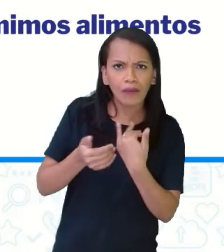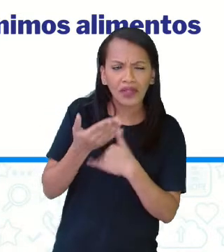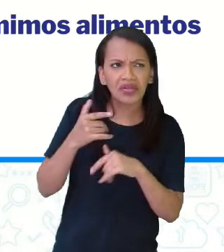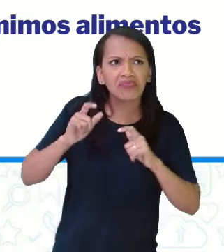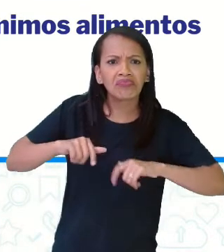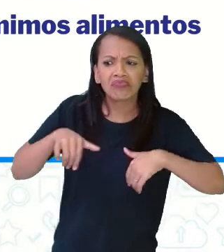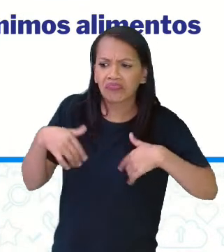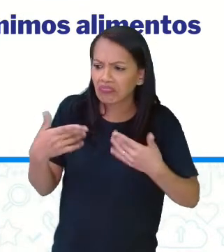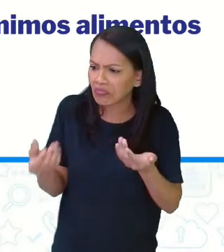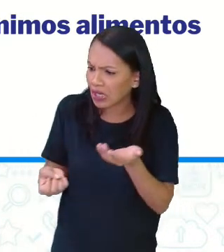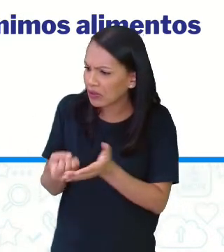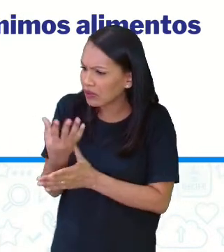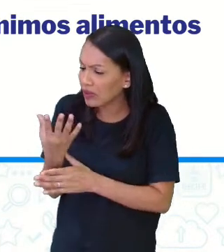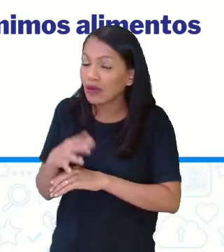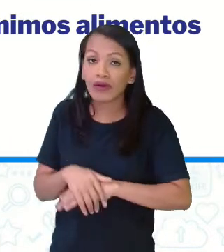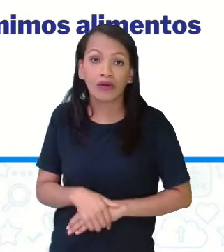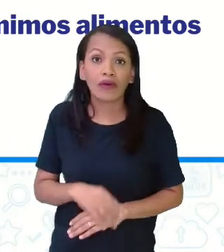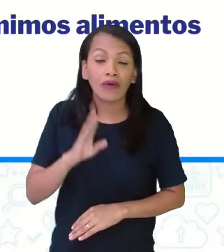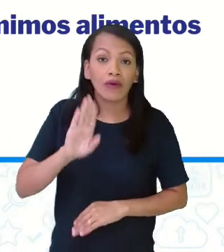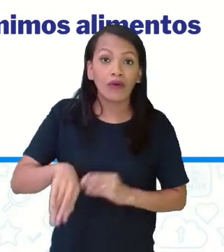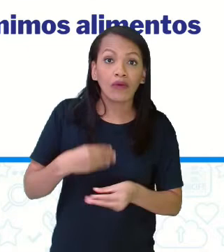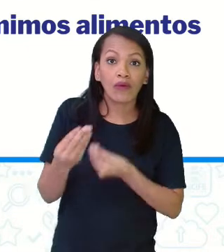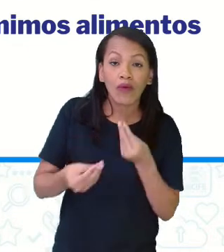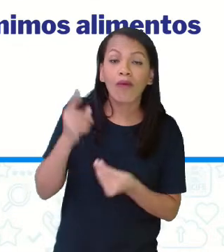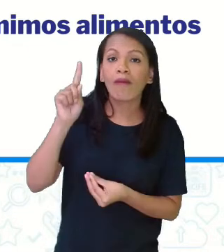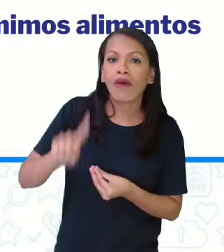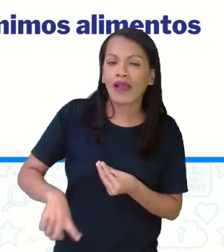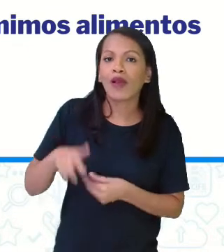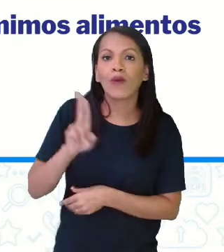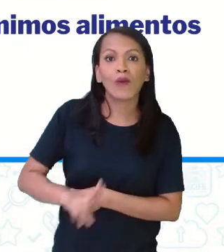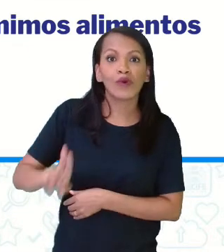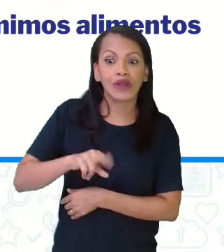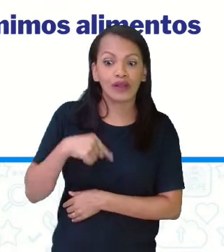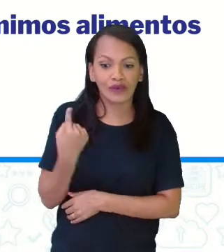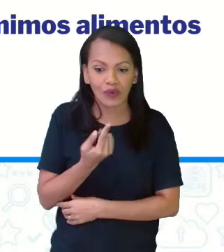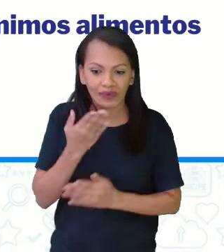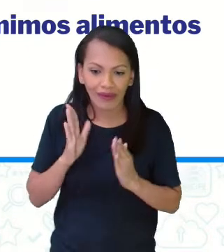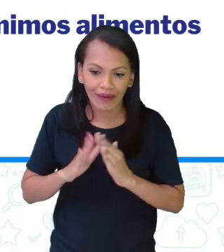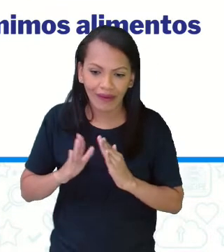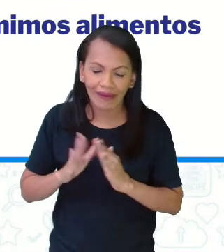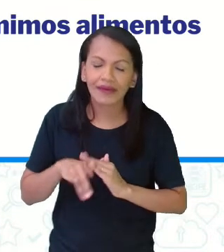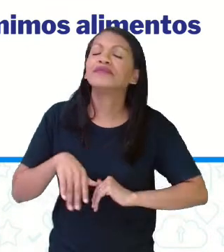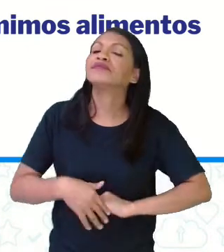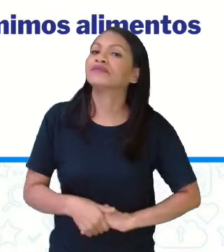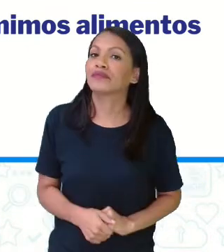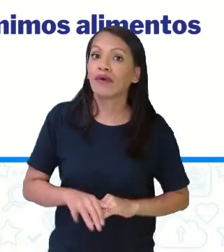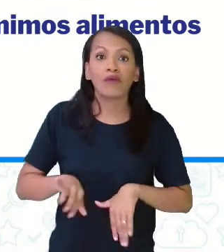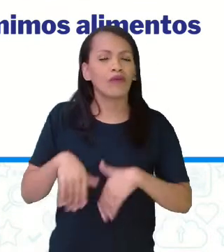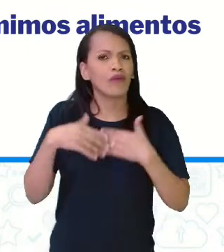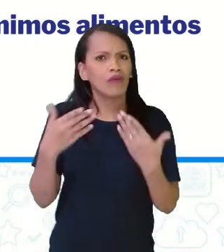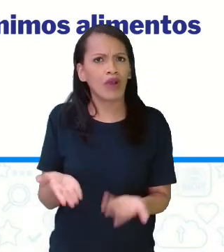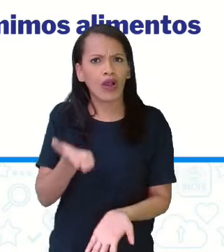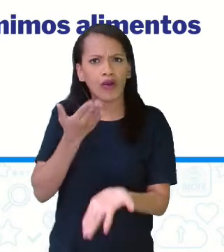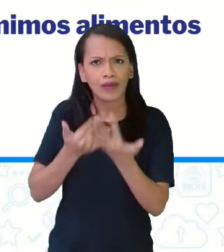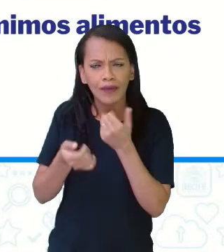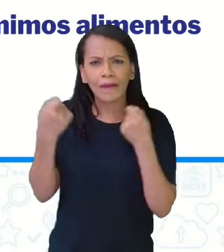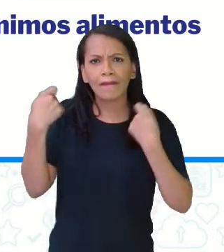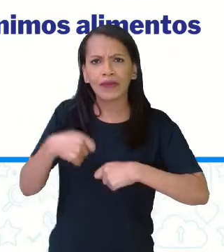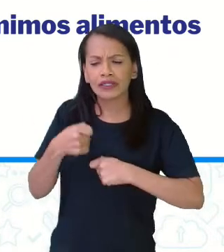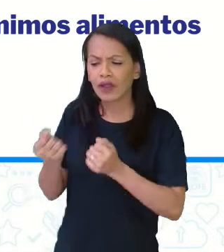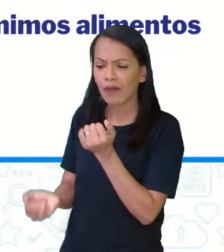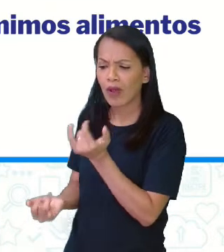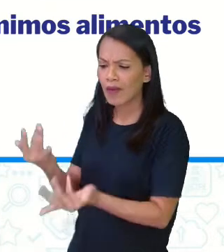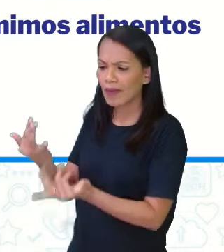alimentos? Como são utilizados em nossas casas? Quais alimentos precisam ser cozidos?